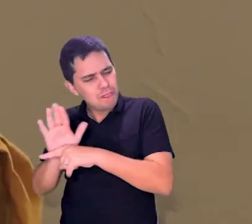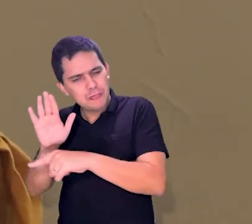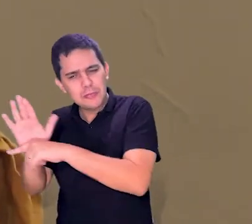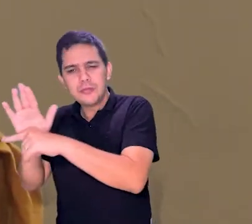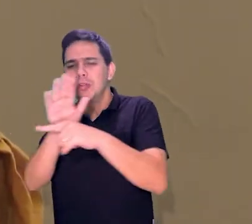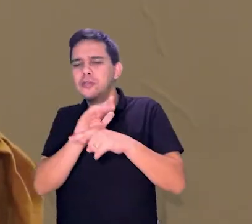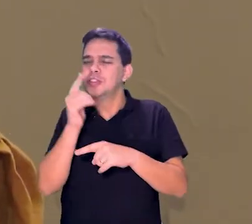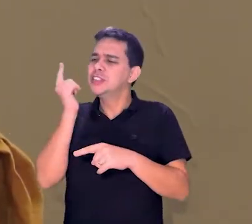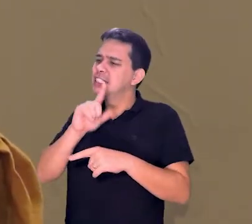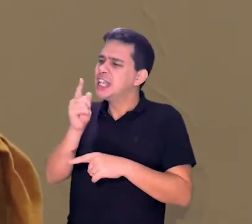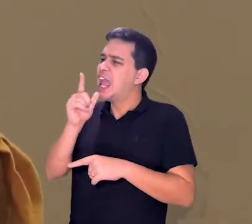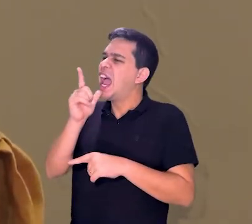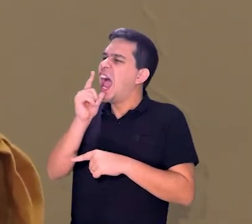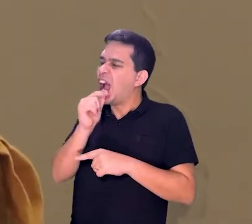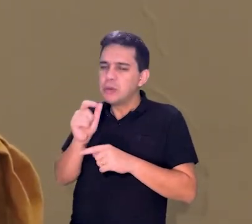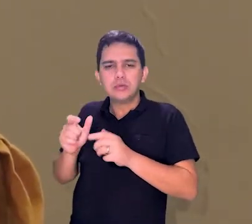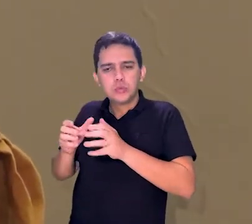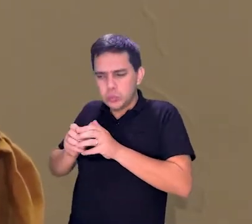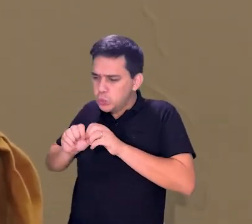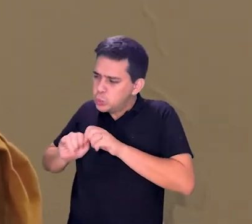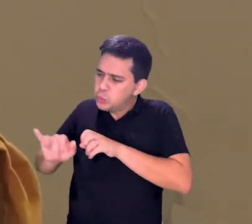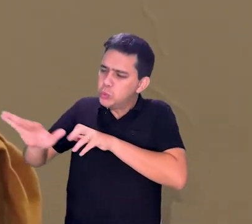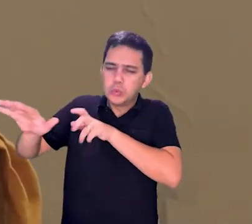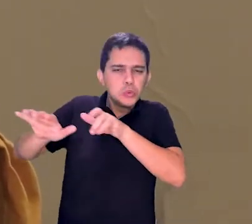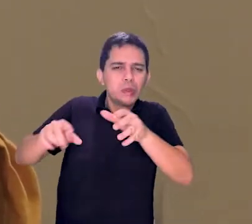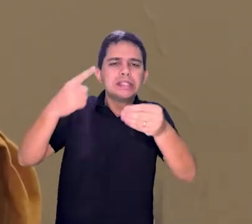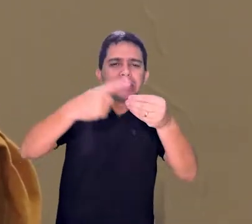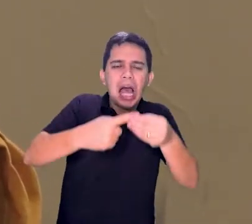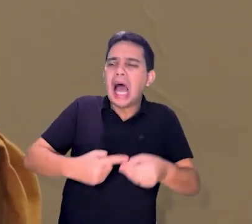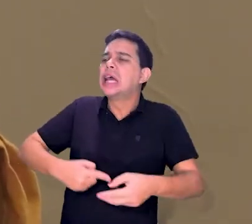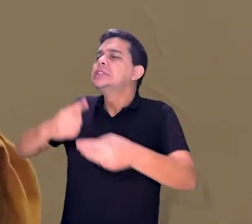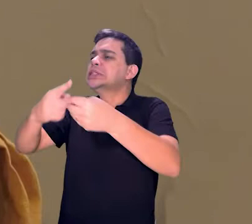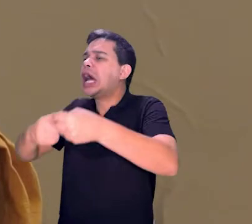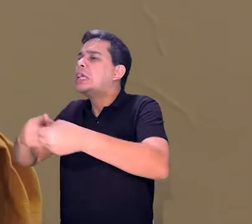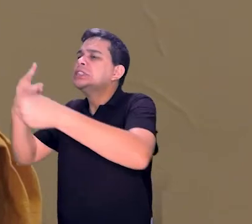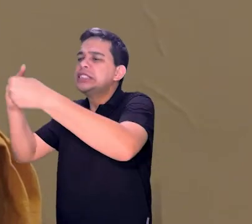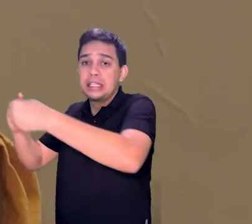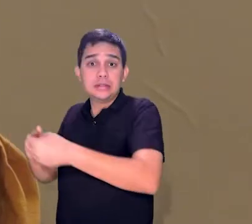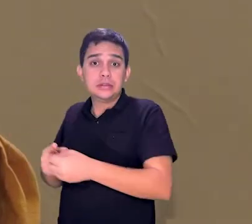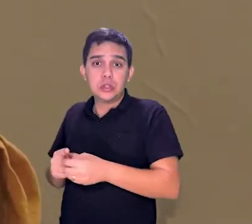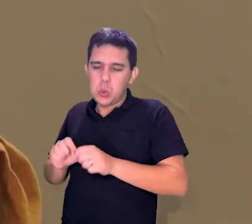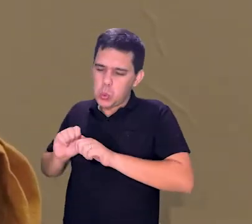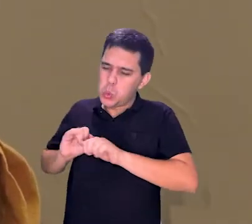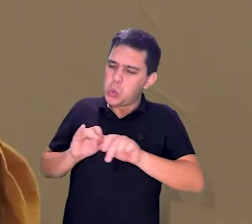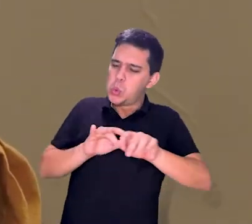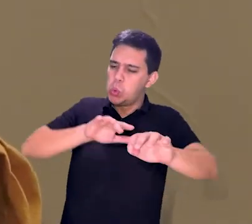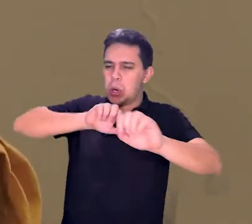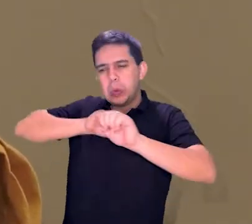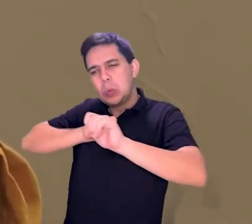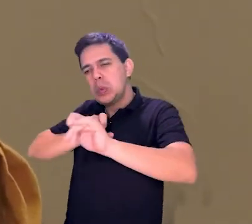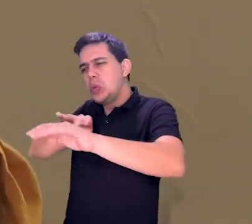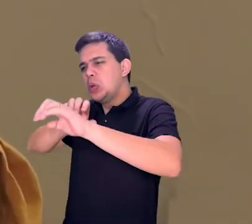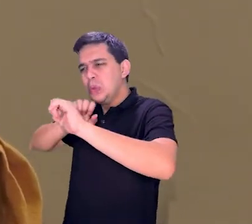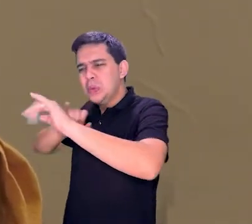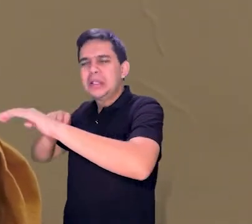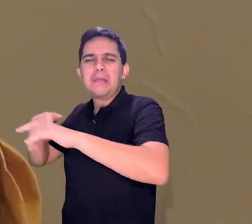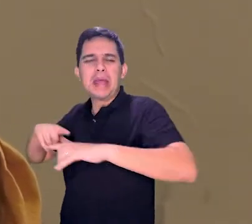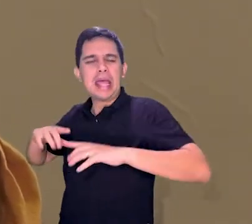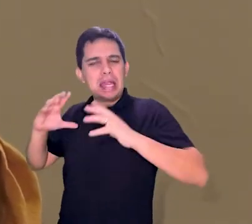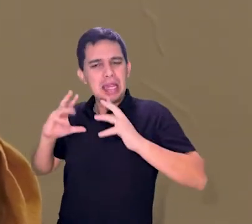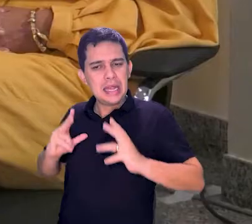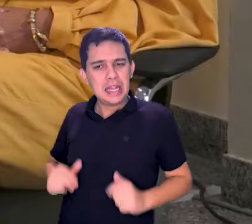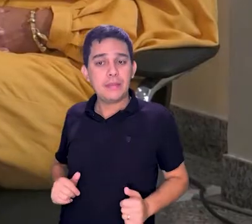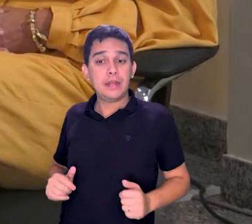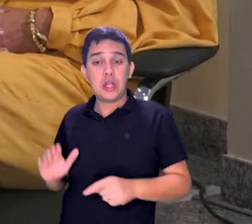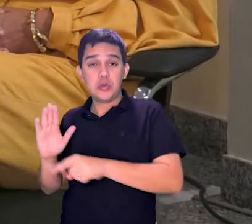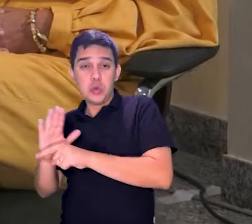bem, garantir que essa água, não só de quantidade, mas com qualidade, chegasse também às comunidades